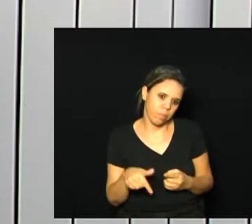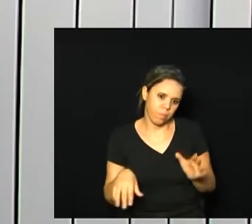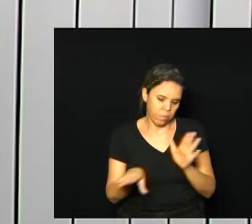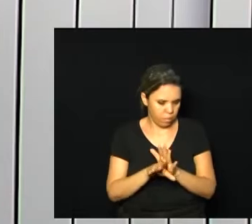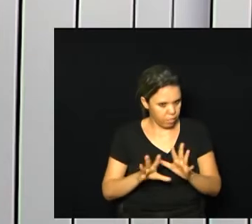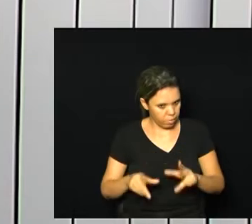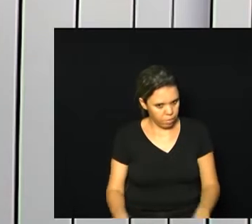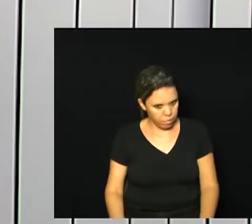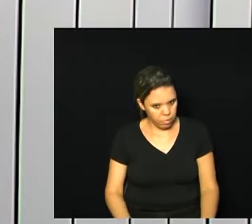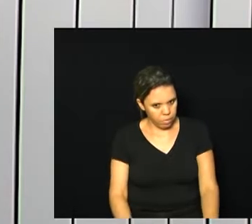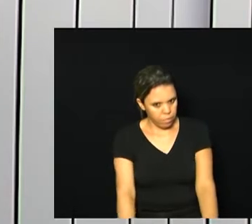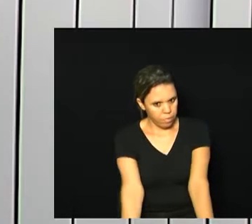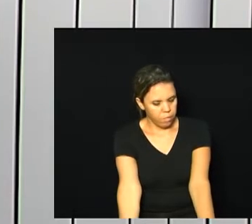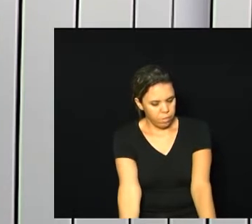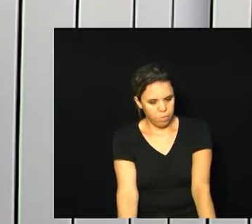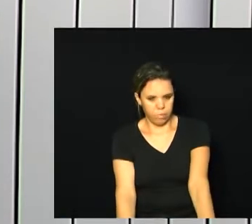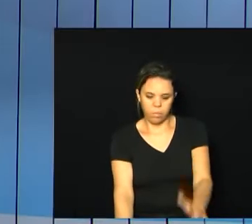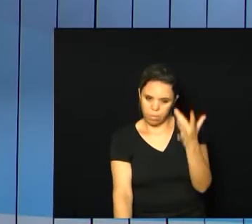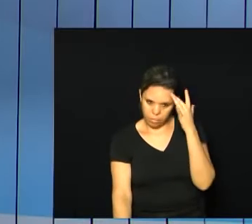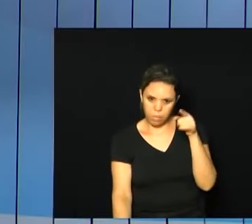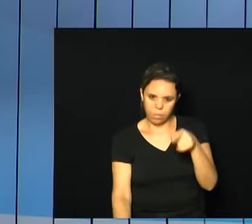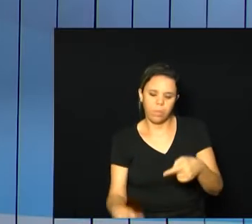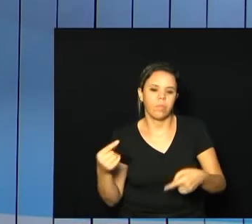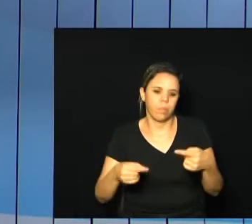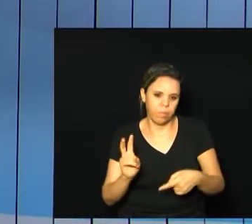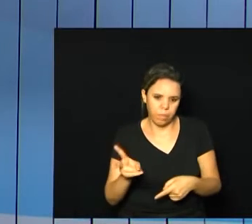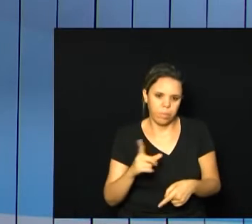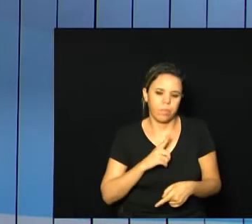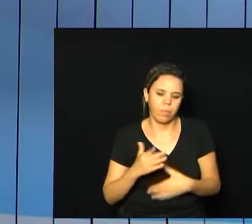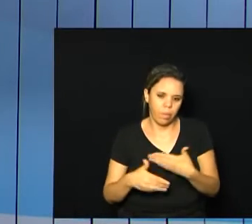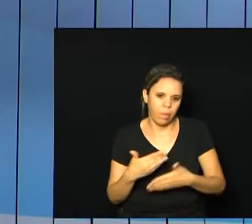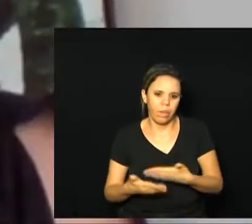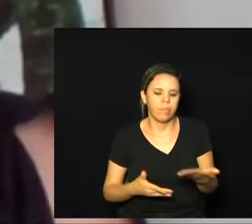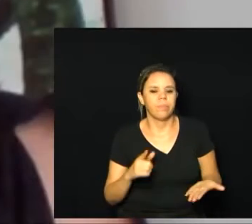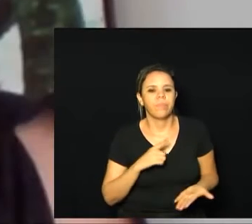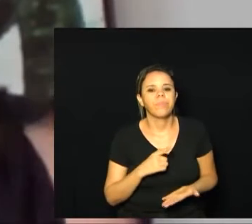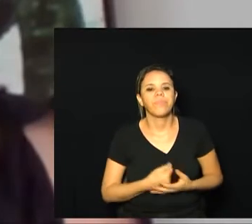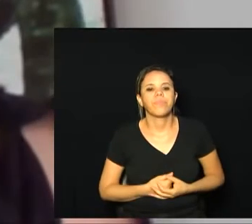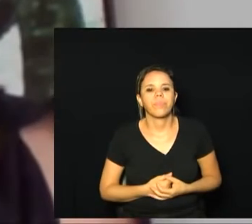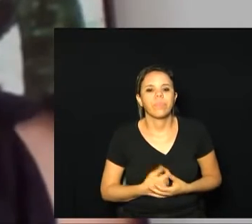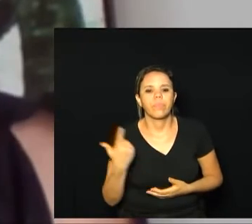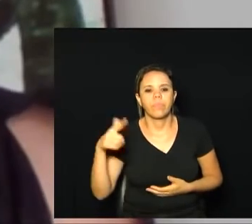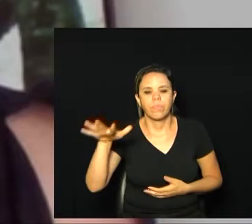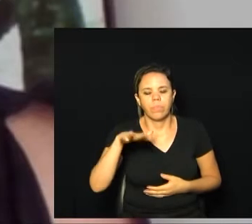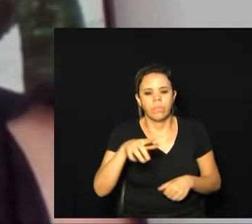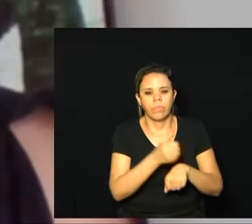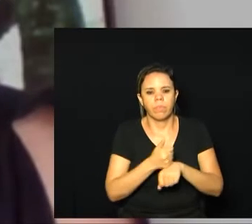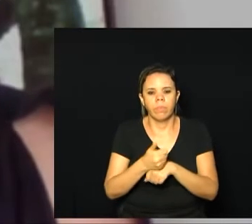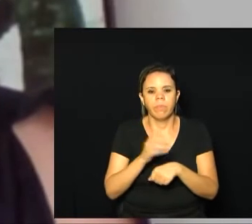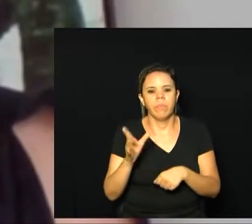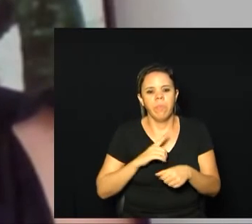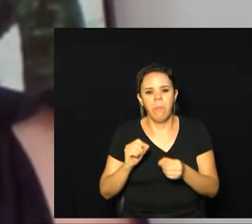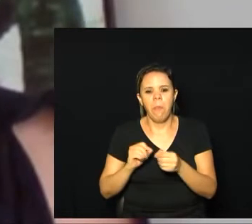chegue a todos? Eu acho que essa é uma discussão que sempre vai existir, como existe em outros serviços que já